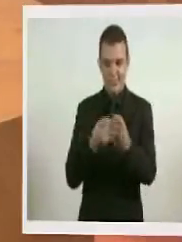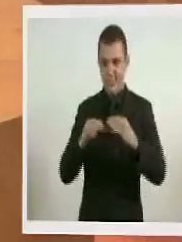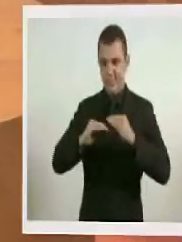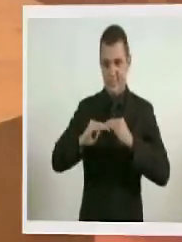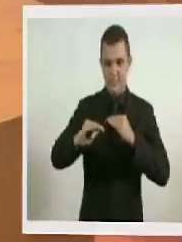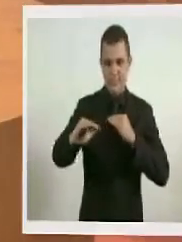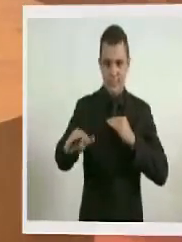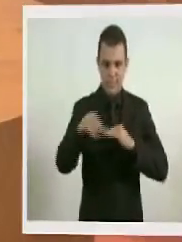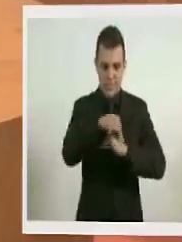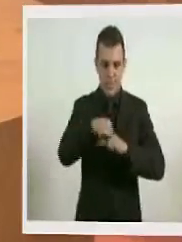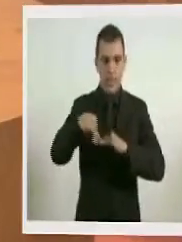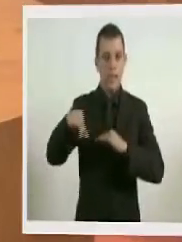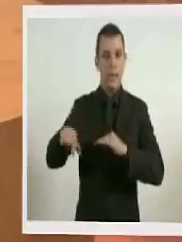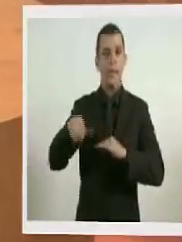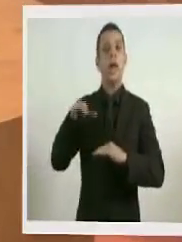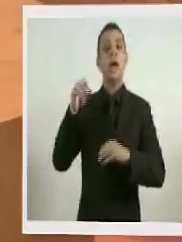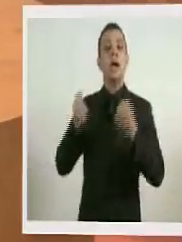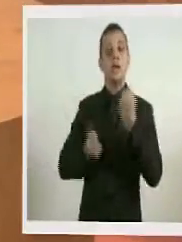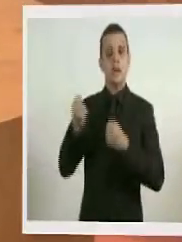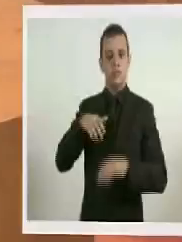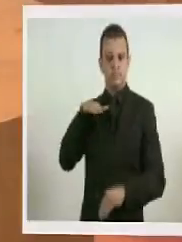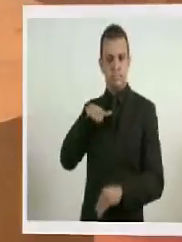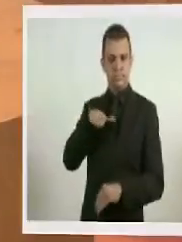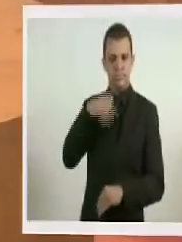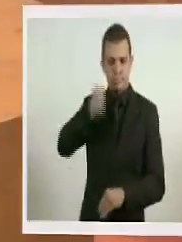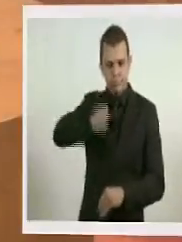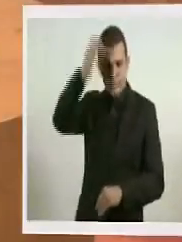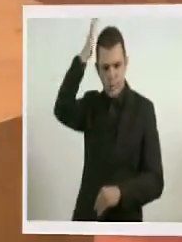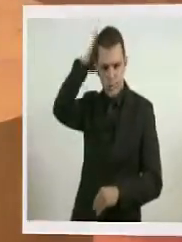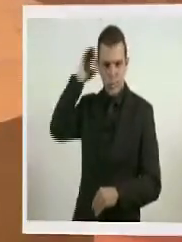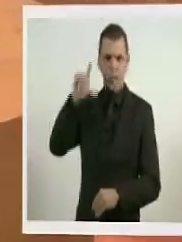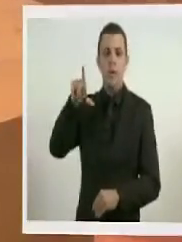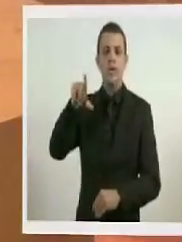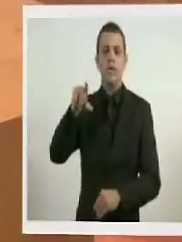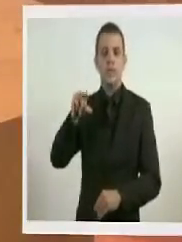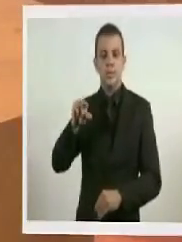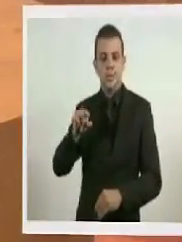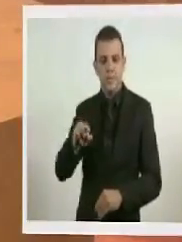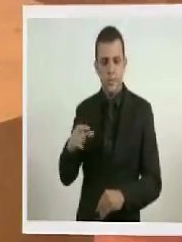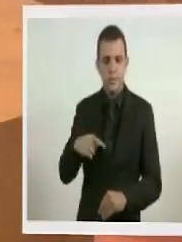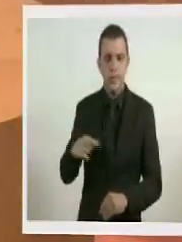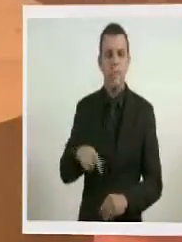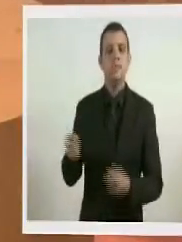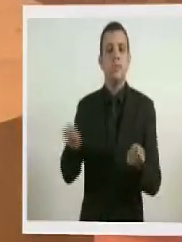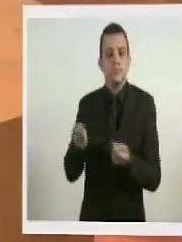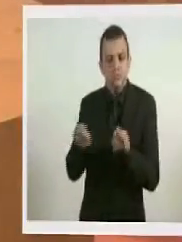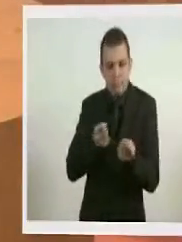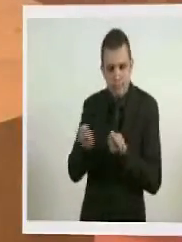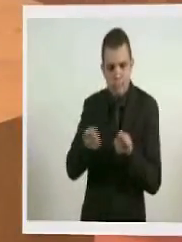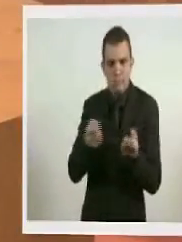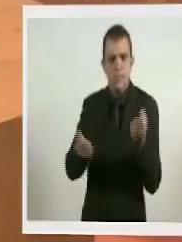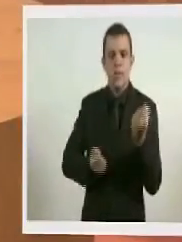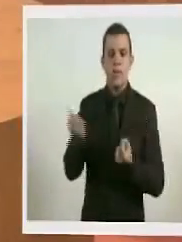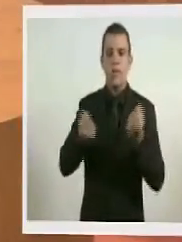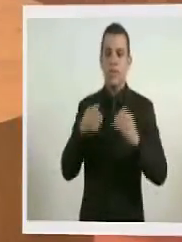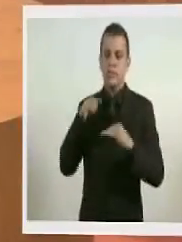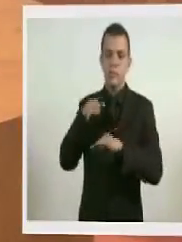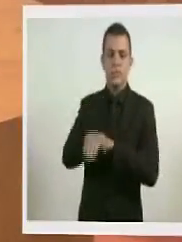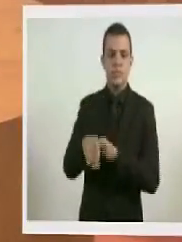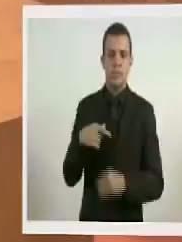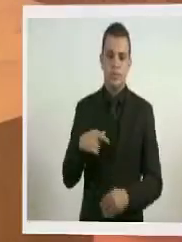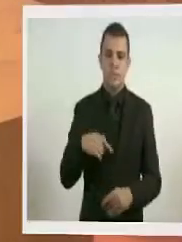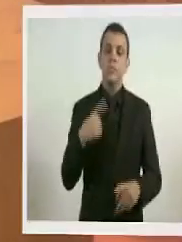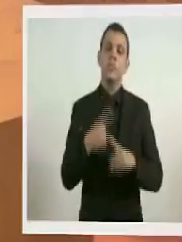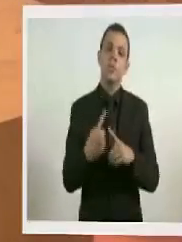que ele possa dar o controle da velocidade desses carros que passam pela Avenida Litorânea. Porque depois que acontecer